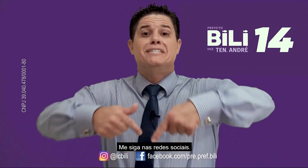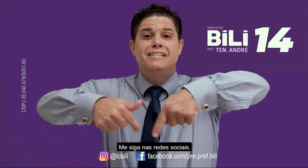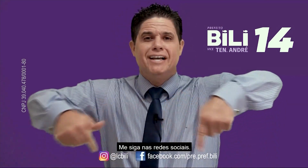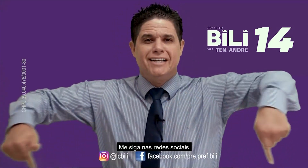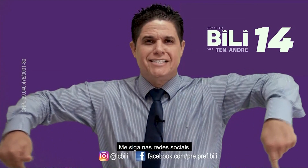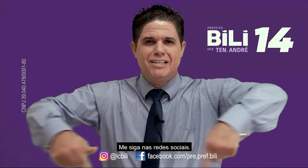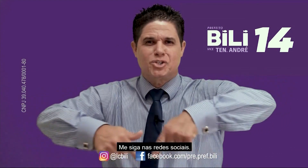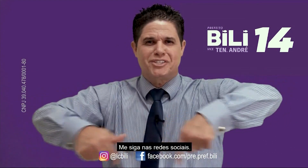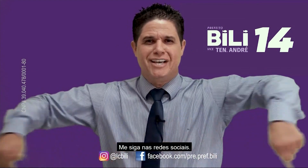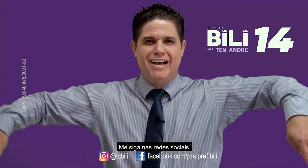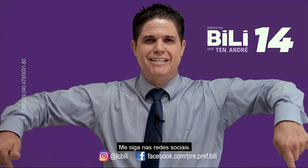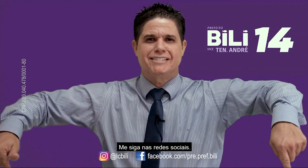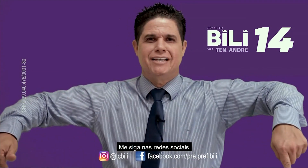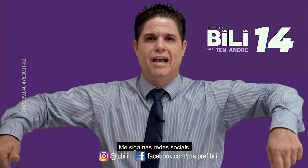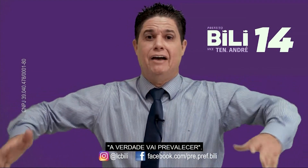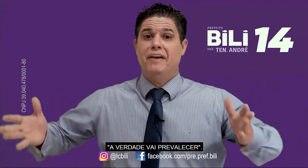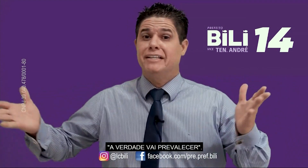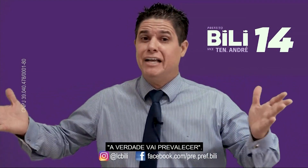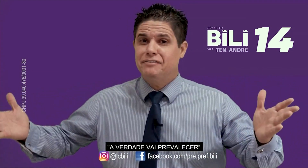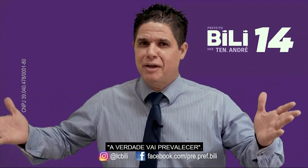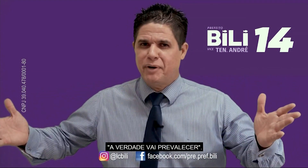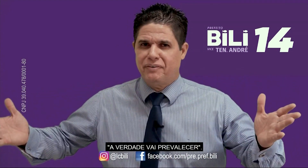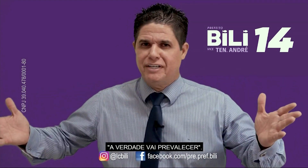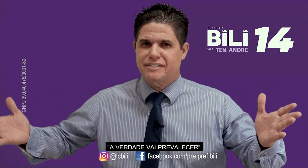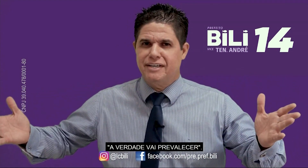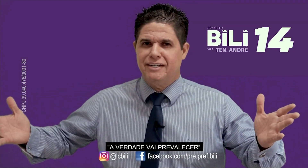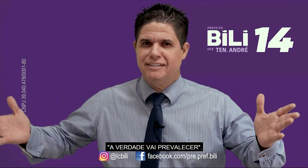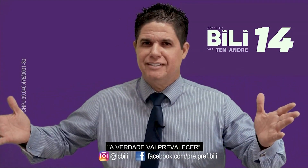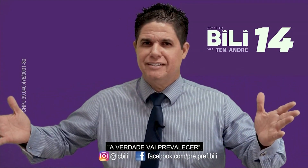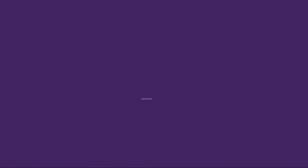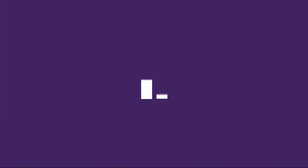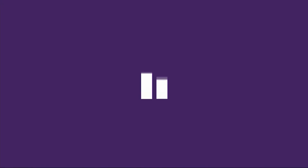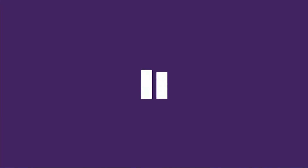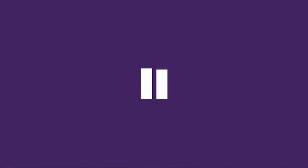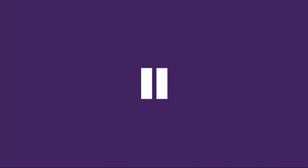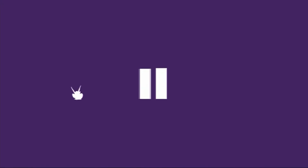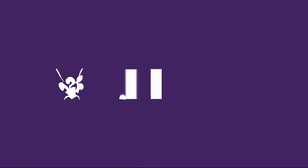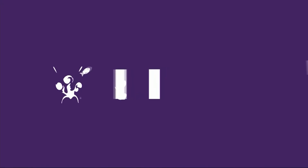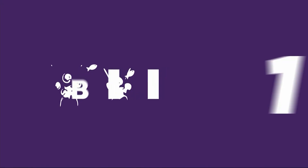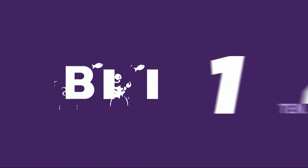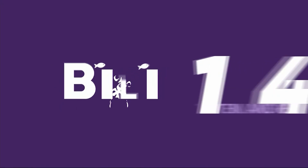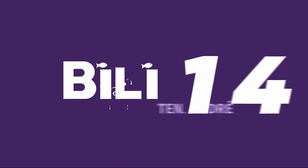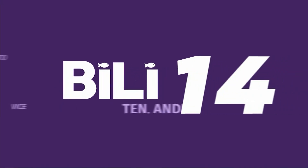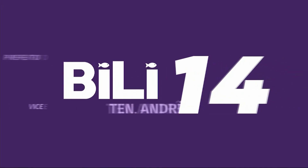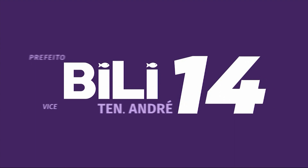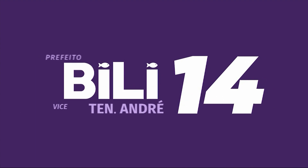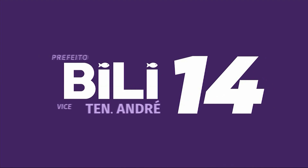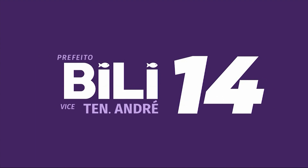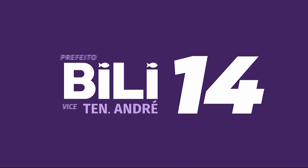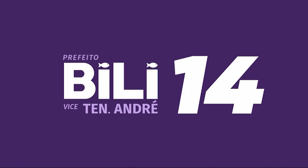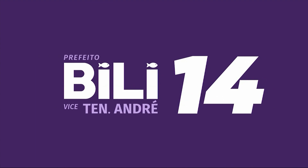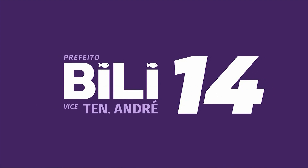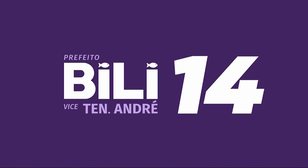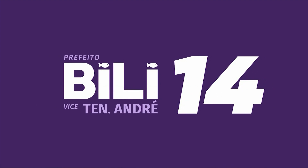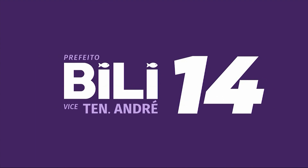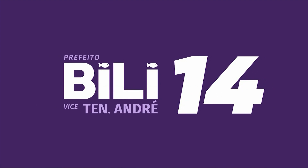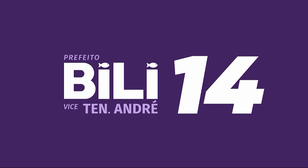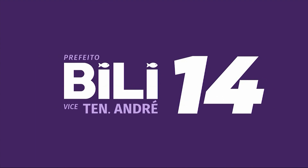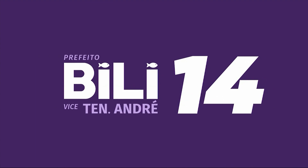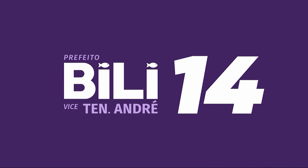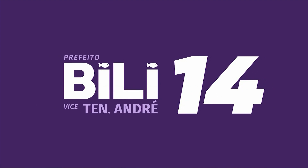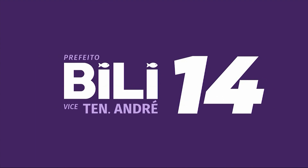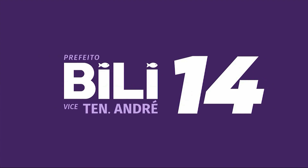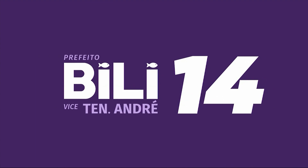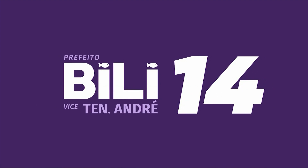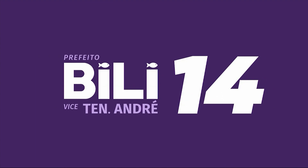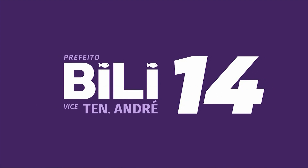todo. Me siga nas redes sociais, a verdade vai prevalecer. Para prefeito 2014, a